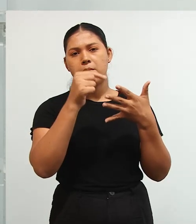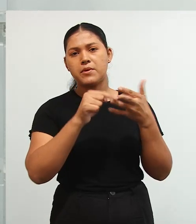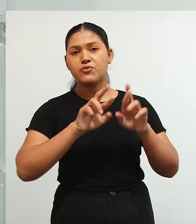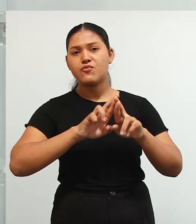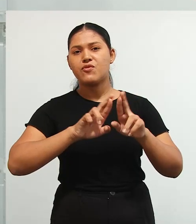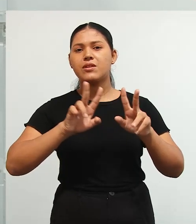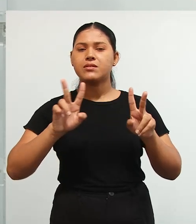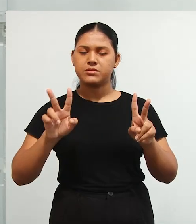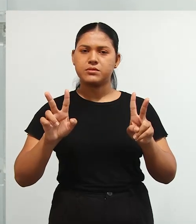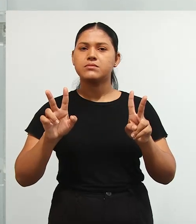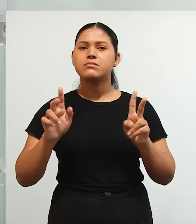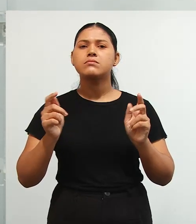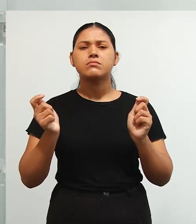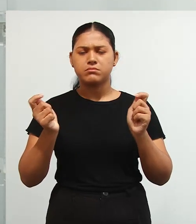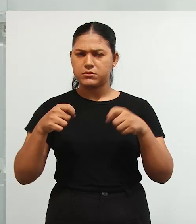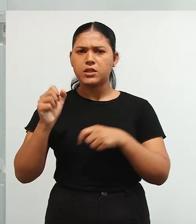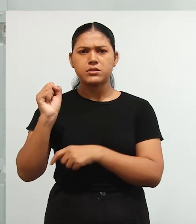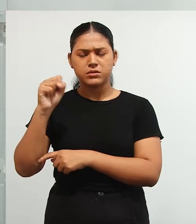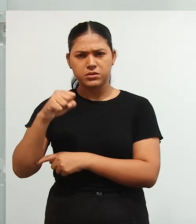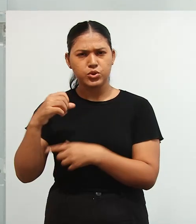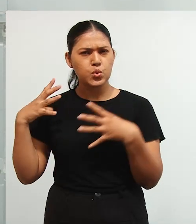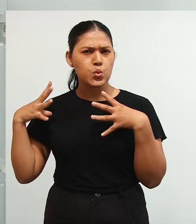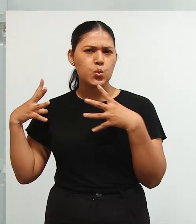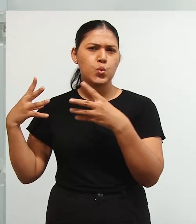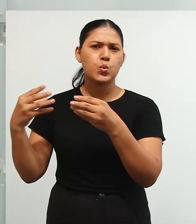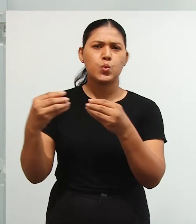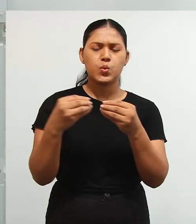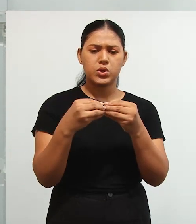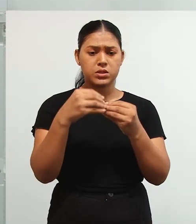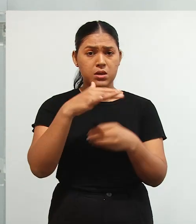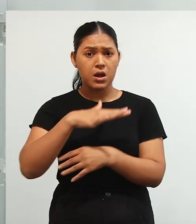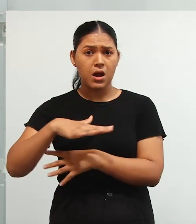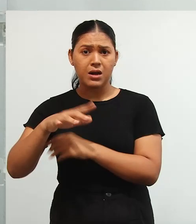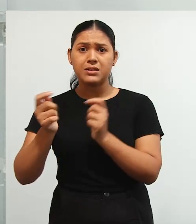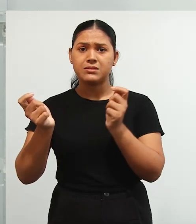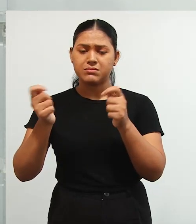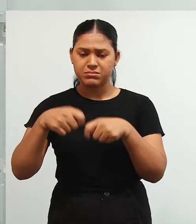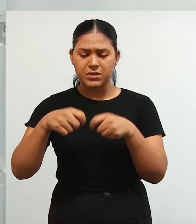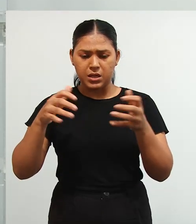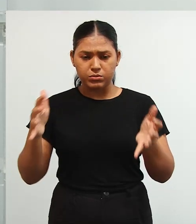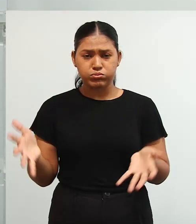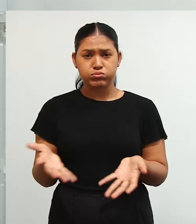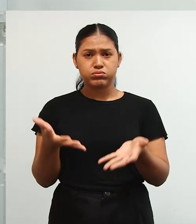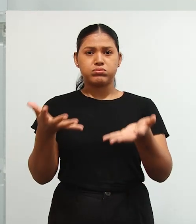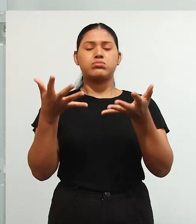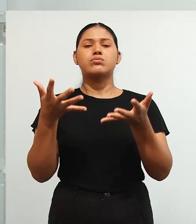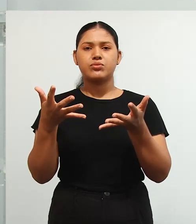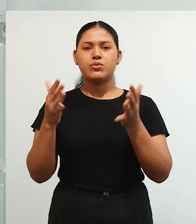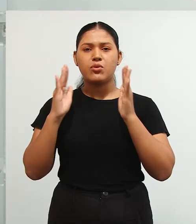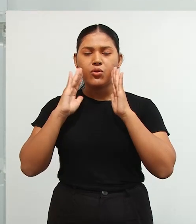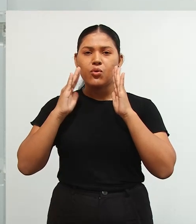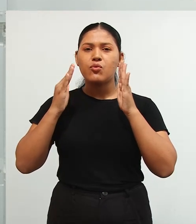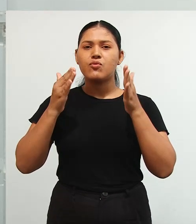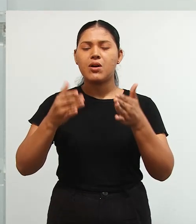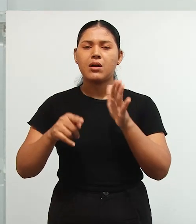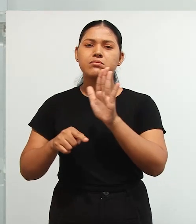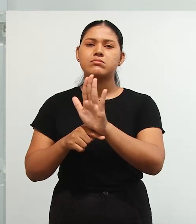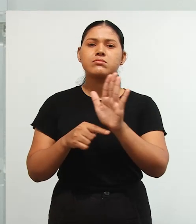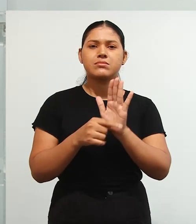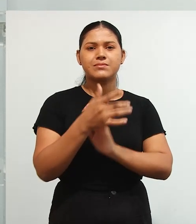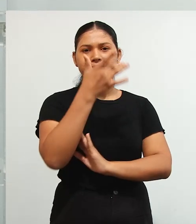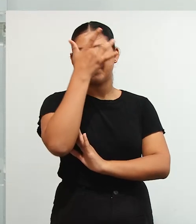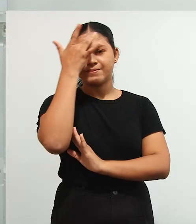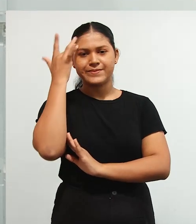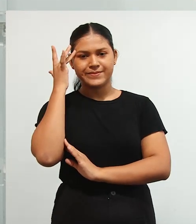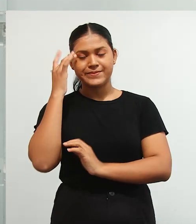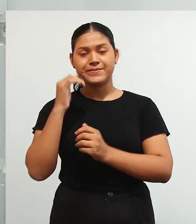duras não têm como contribuir para a implementação da lei. Tem sim. Então, tem uma bibliografia aqui que pode ser acessada,